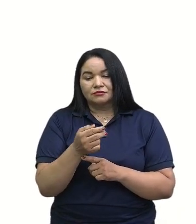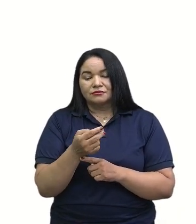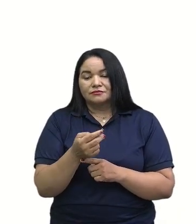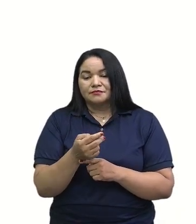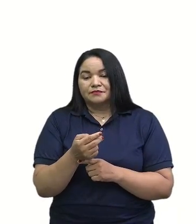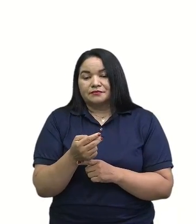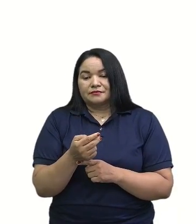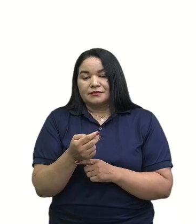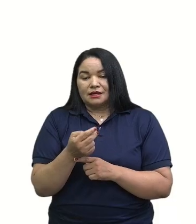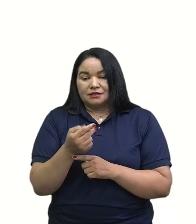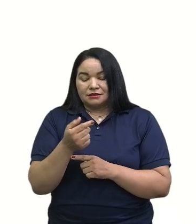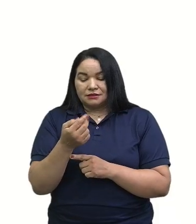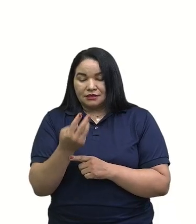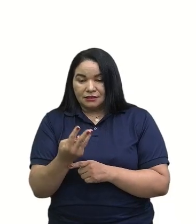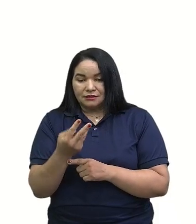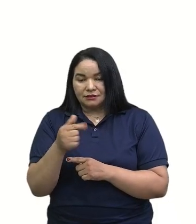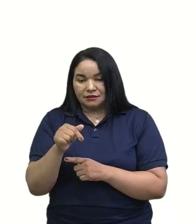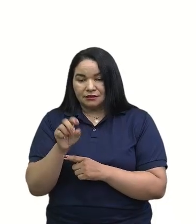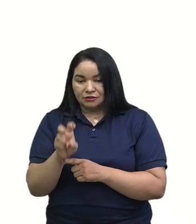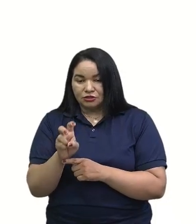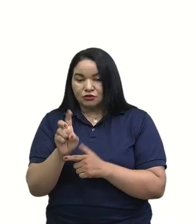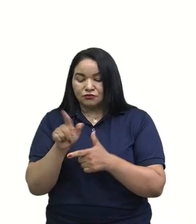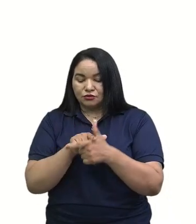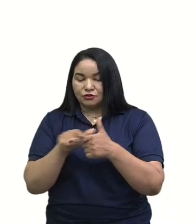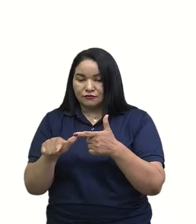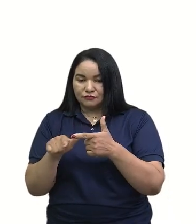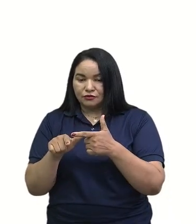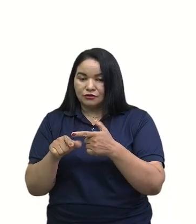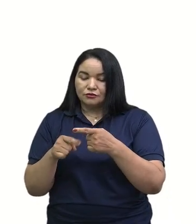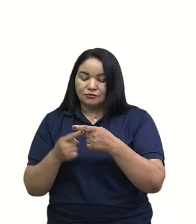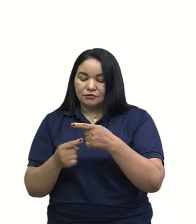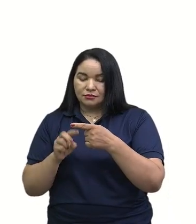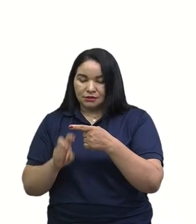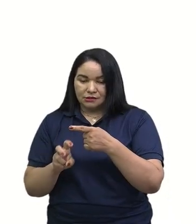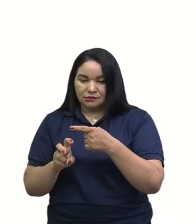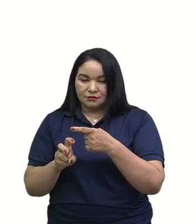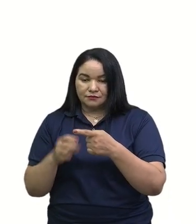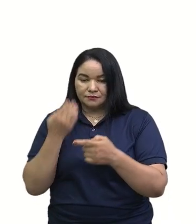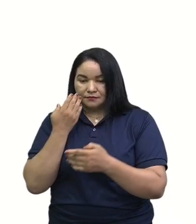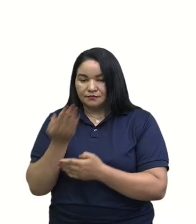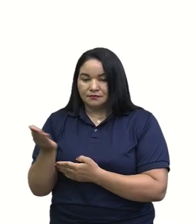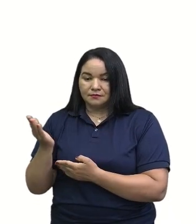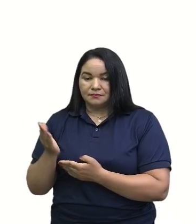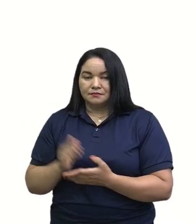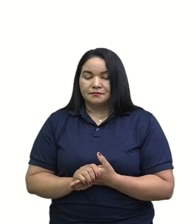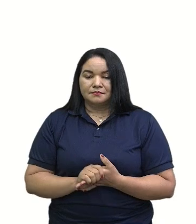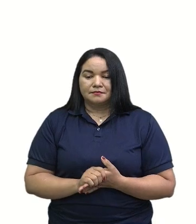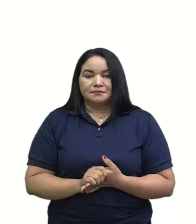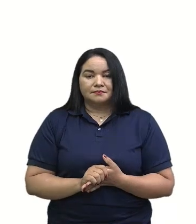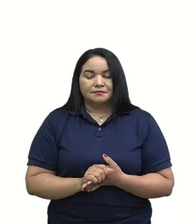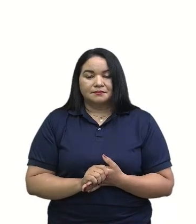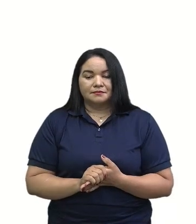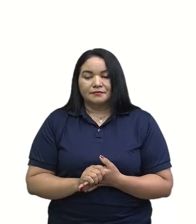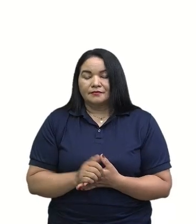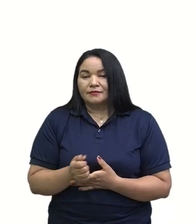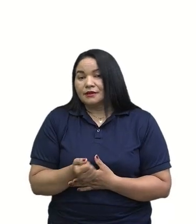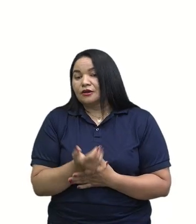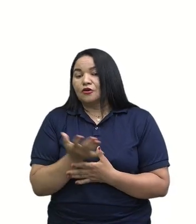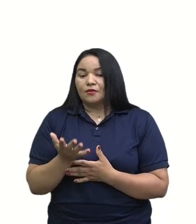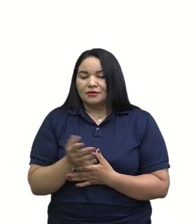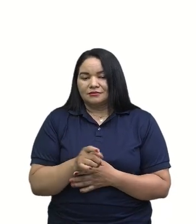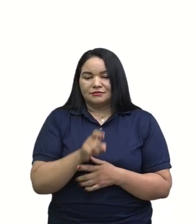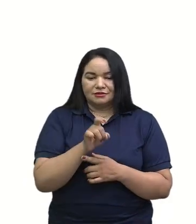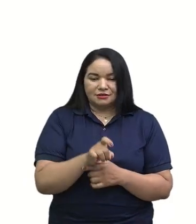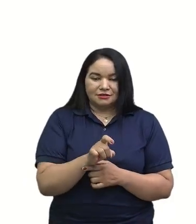x igual a 375, isso é igual a 375 dividido por 15. Fazendo esse cálculo, nós vamos ter que o x